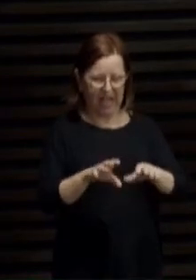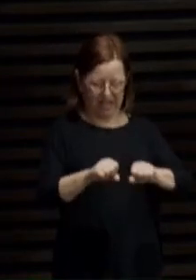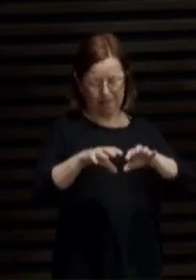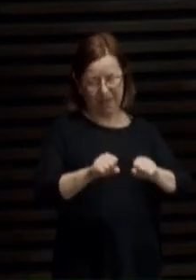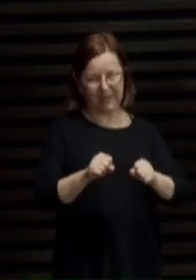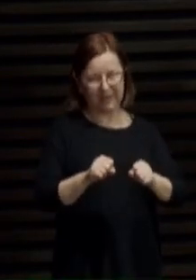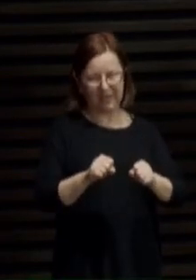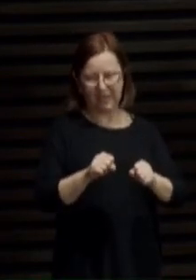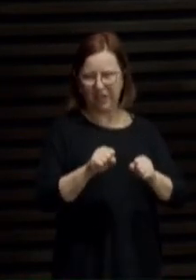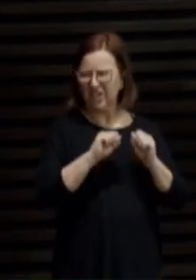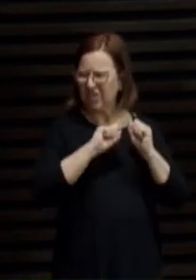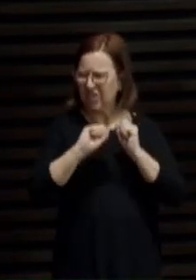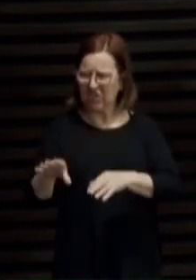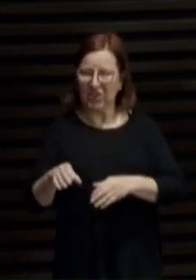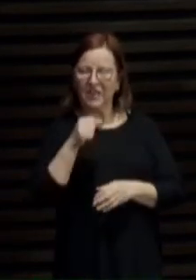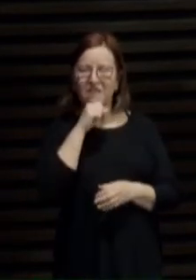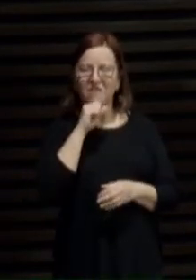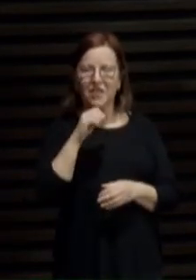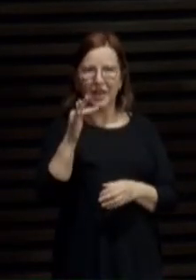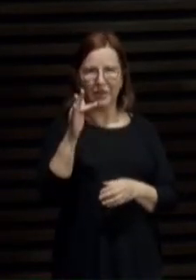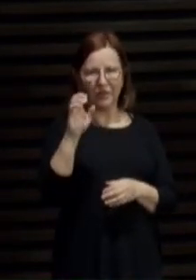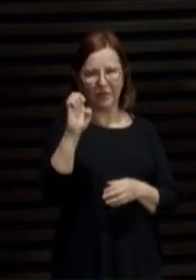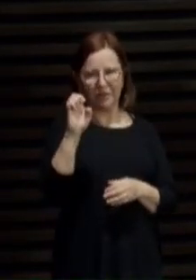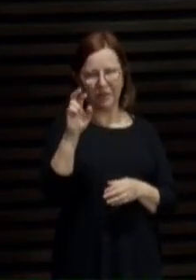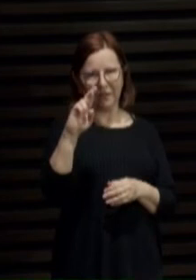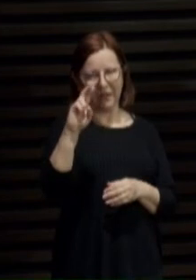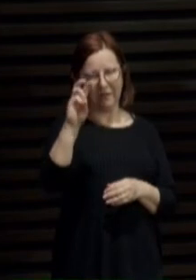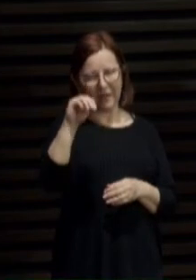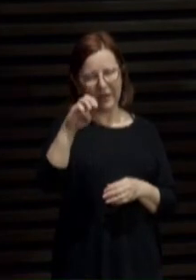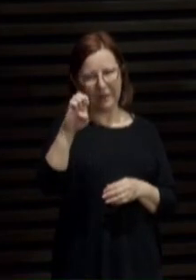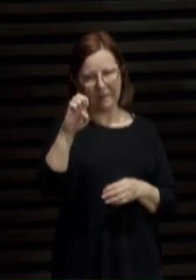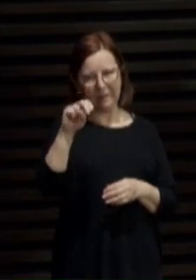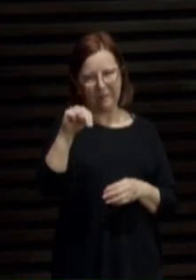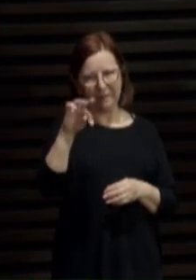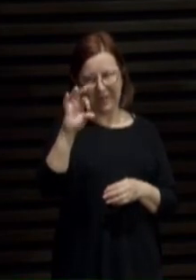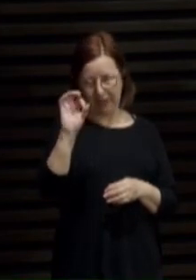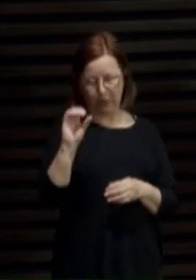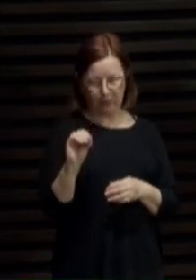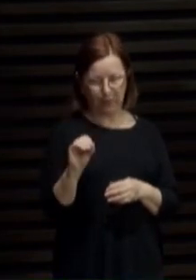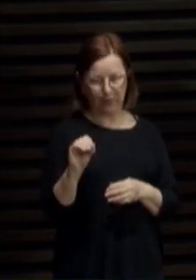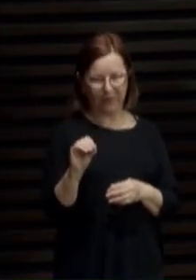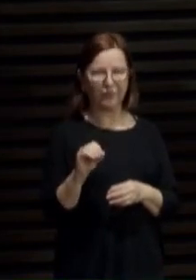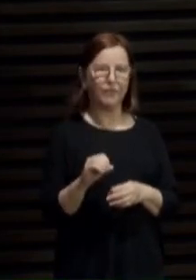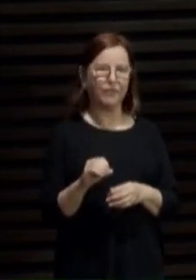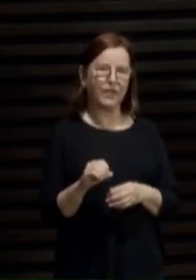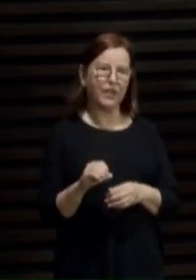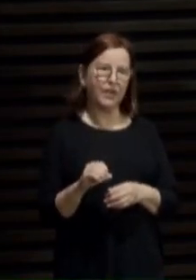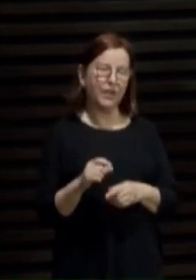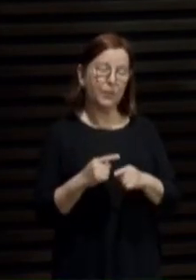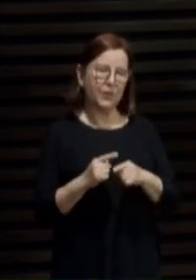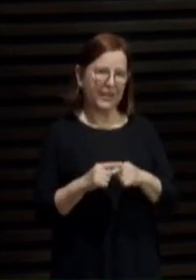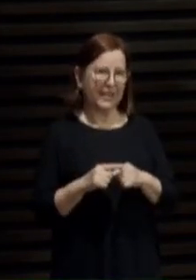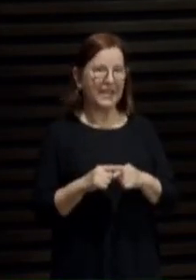que sejais nova massa, como sois de fato sem fermento, pois também